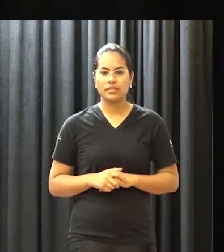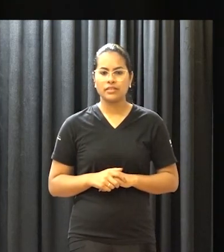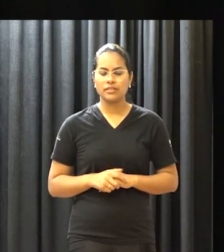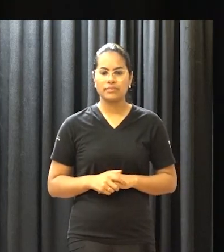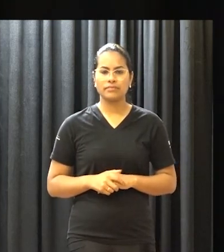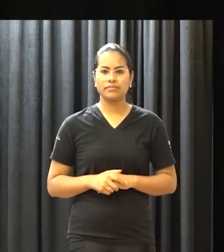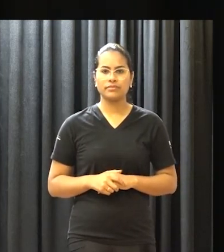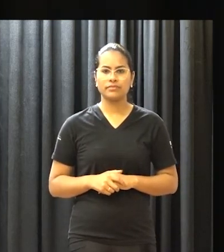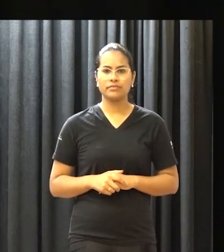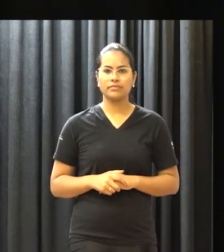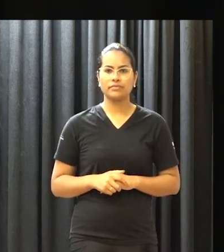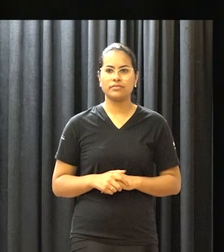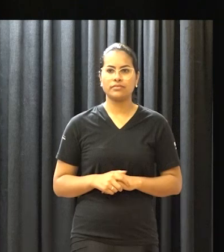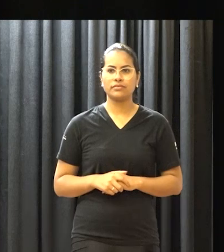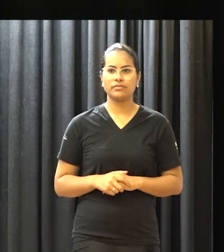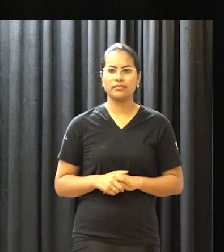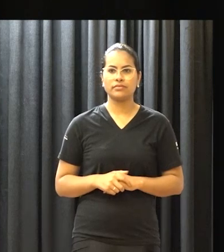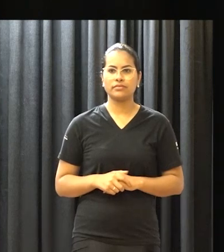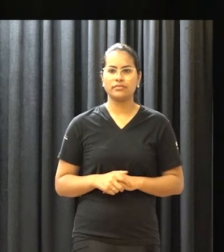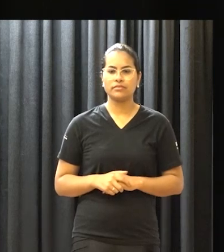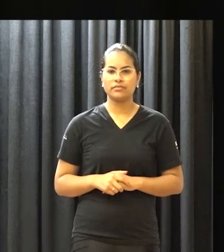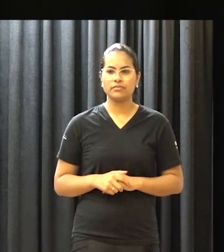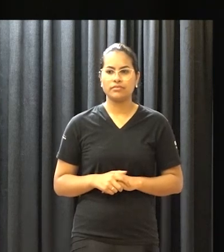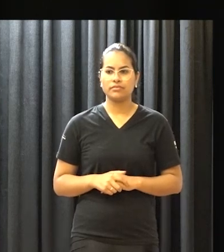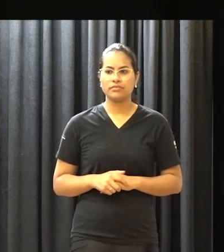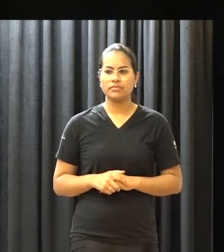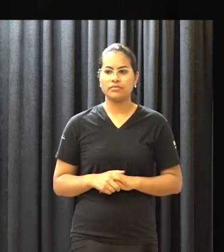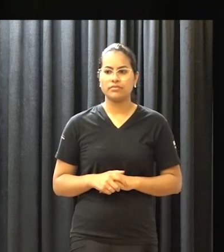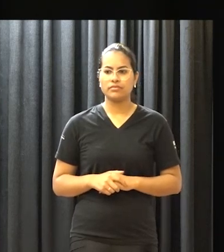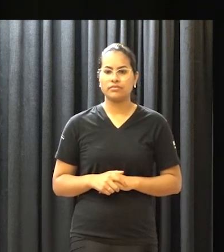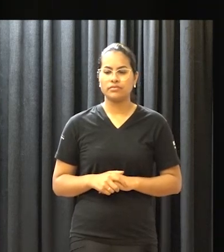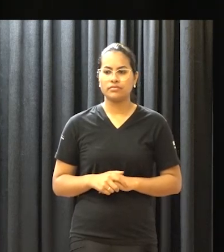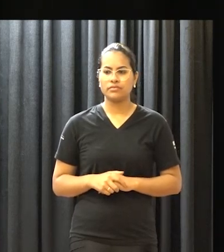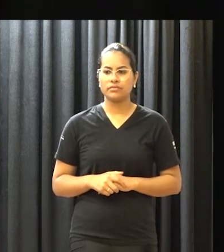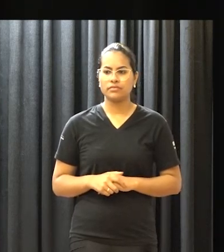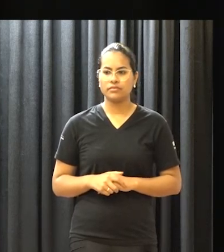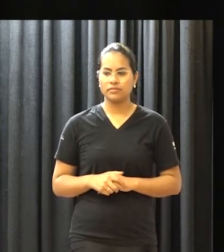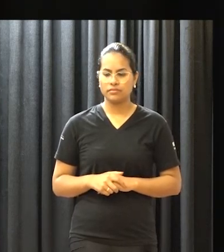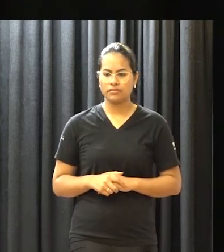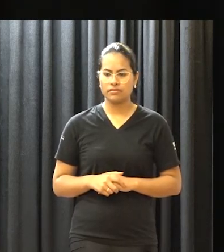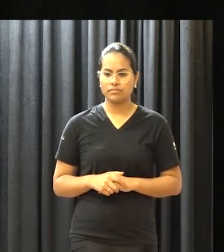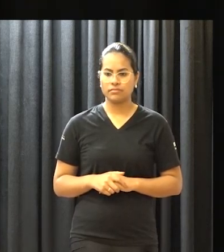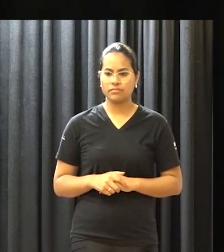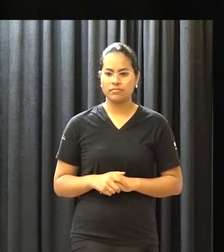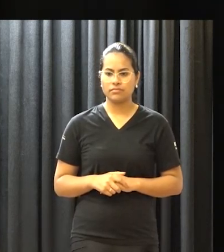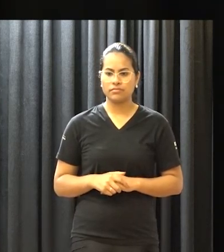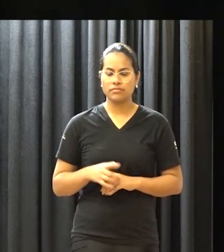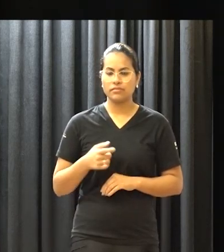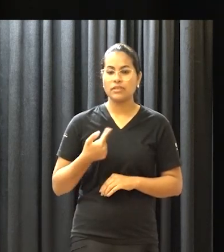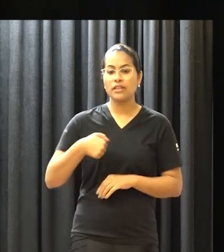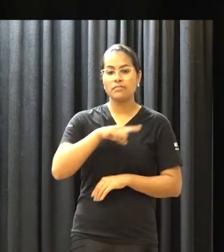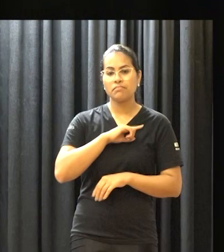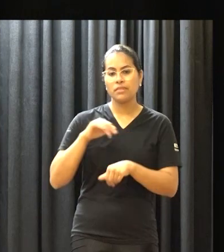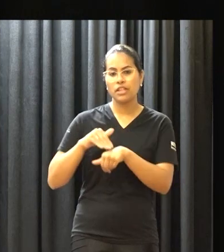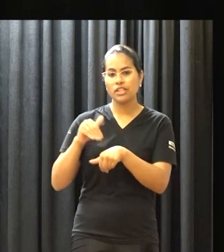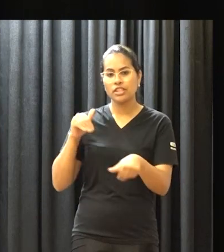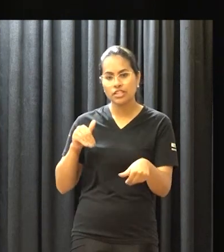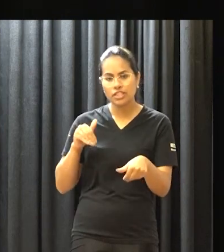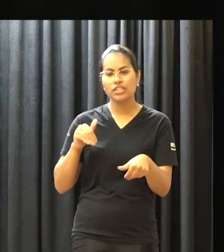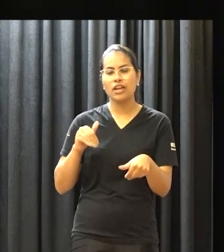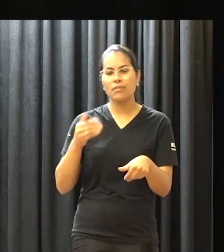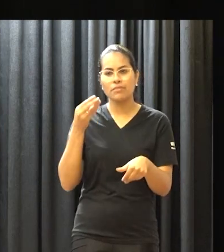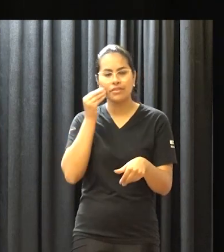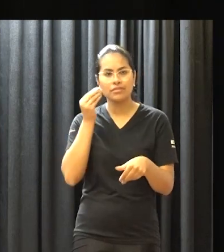mim como uma referência, é o que às vezes se confessa, não chamar teoria